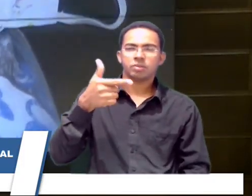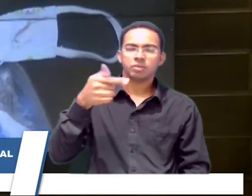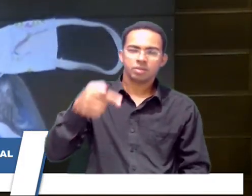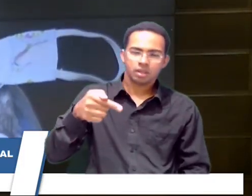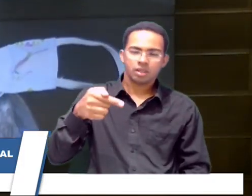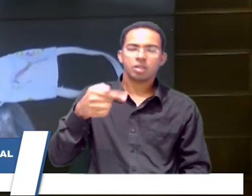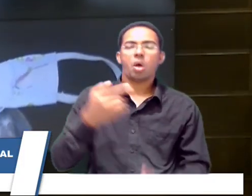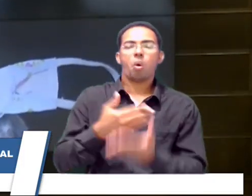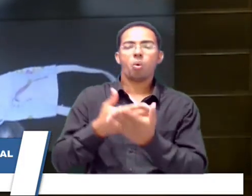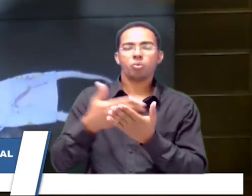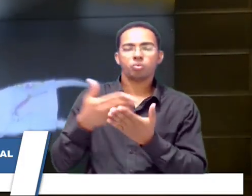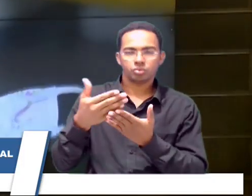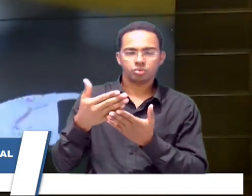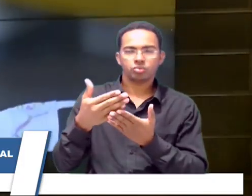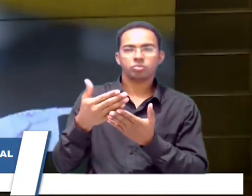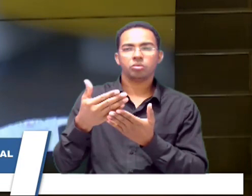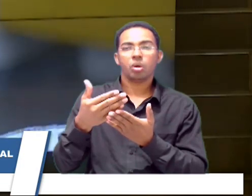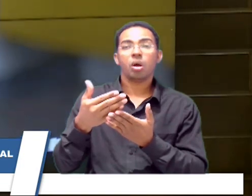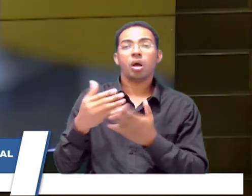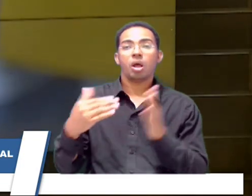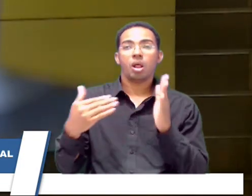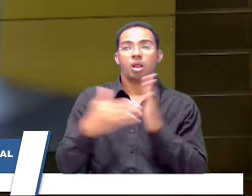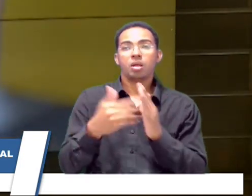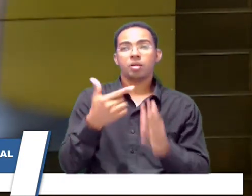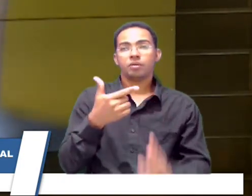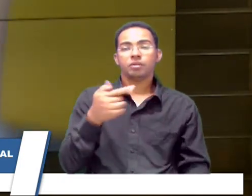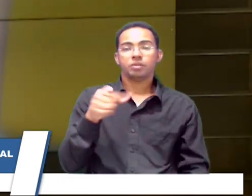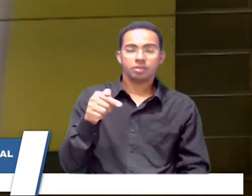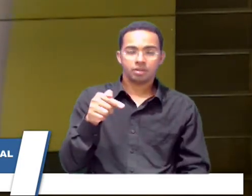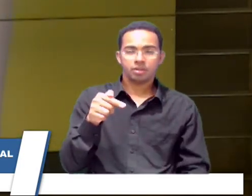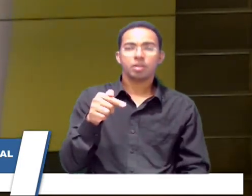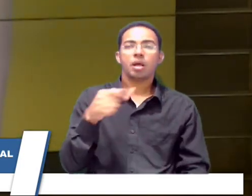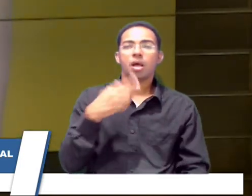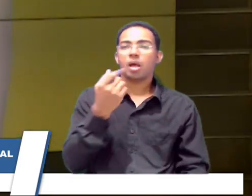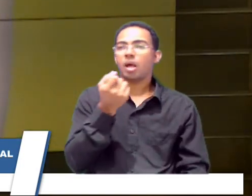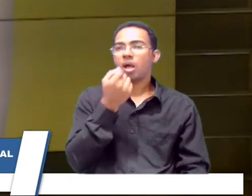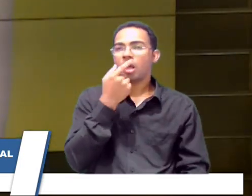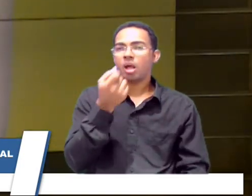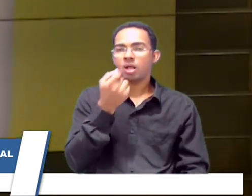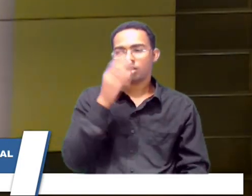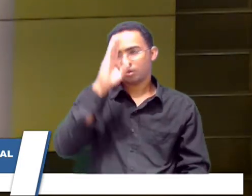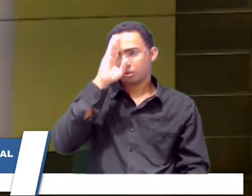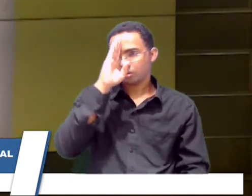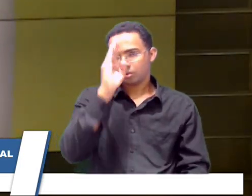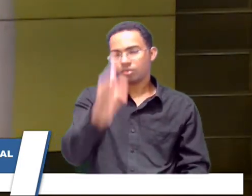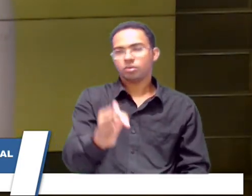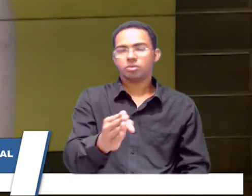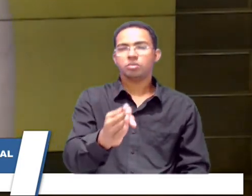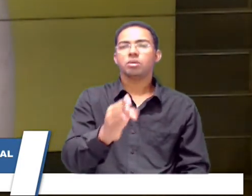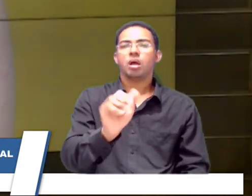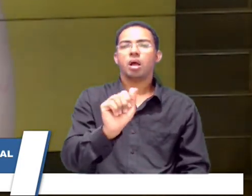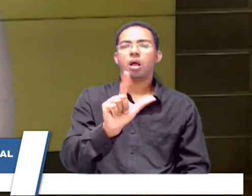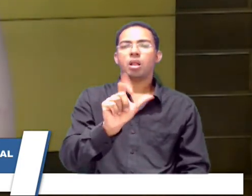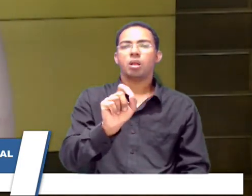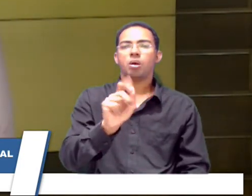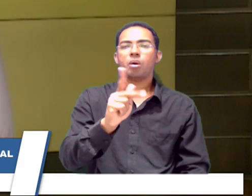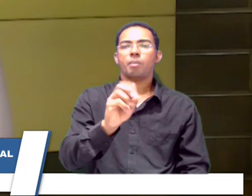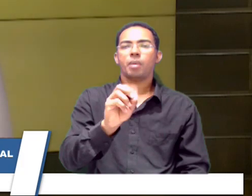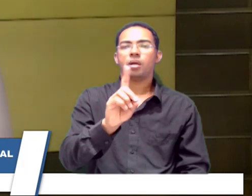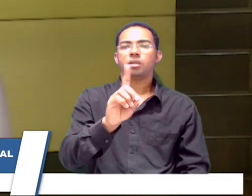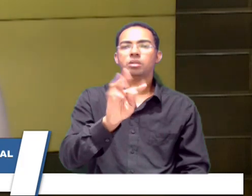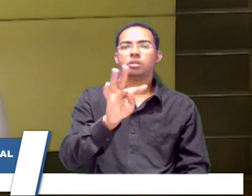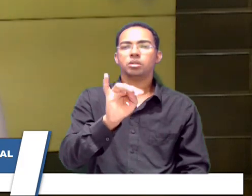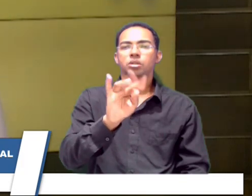começou... Até os 27, ela tomou direto os alopáticos, né? Que eu te falei, o fenobarbital,